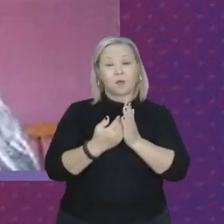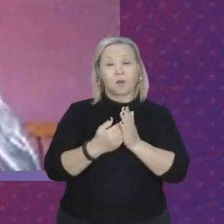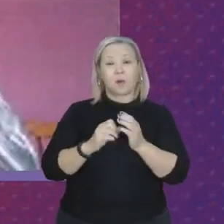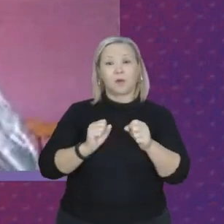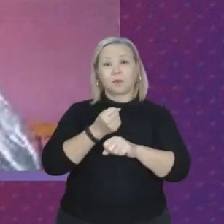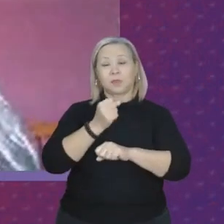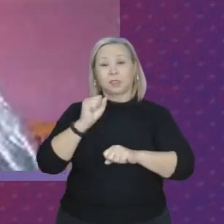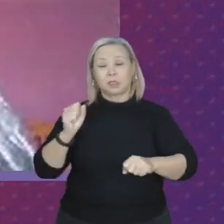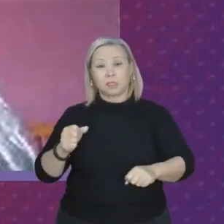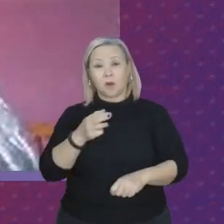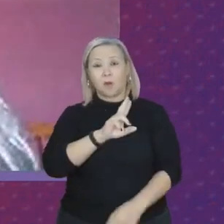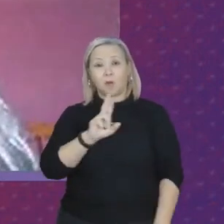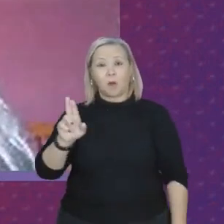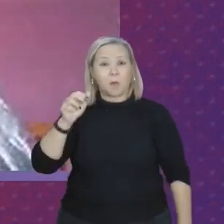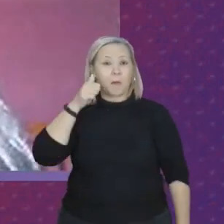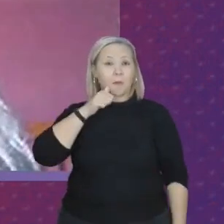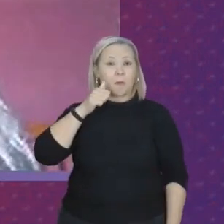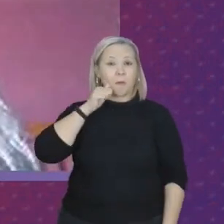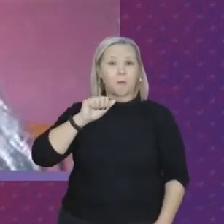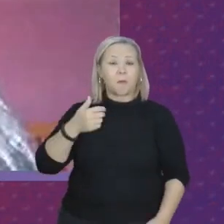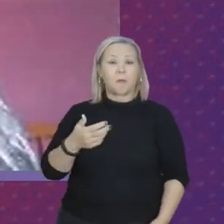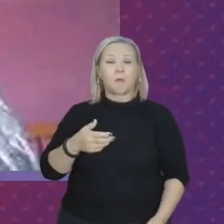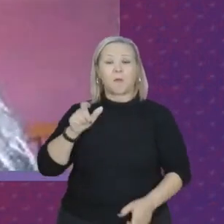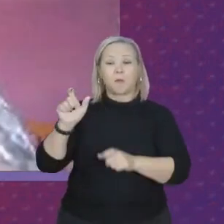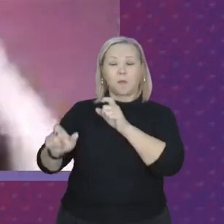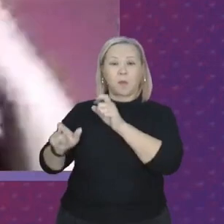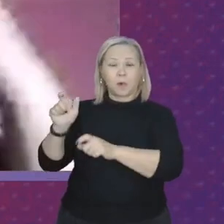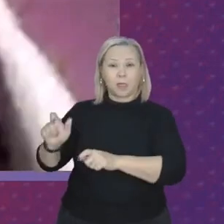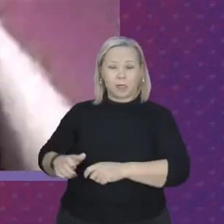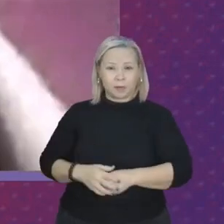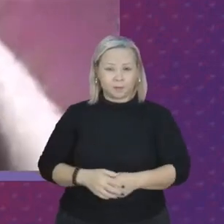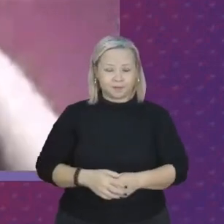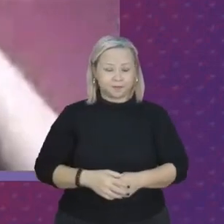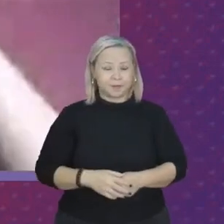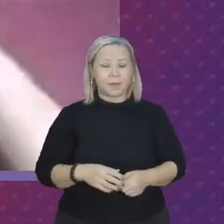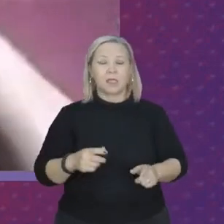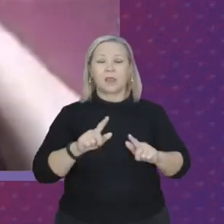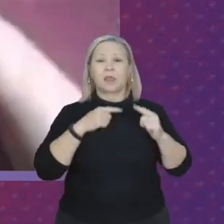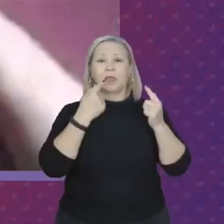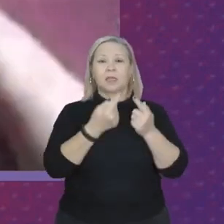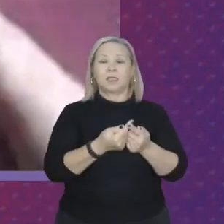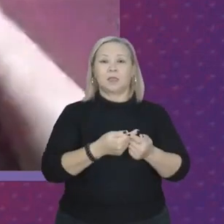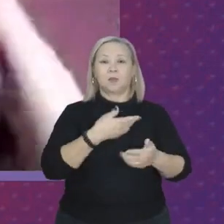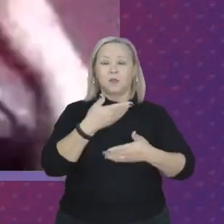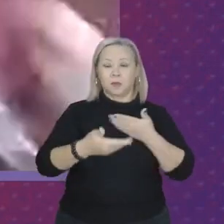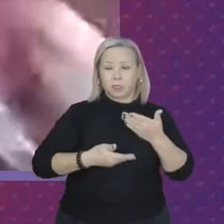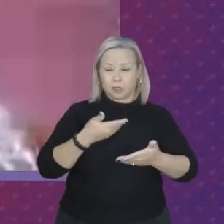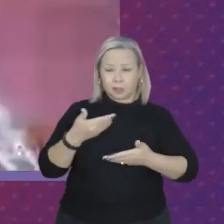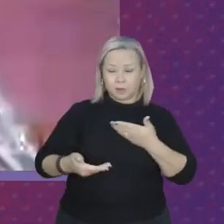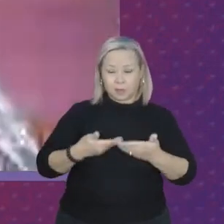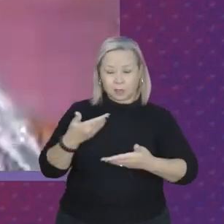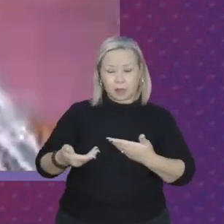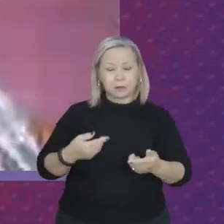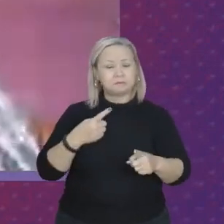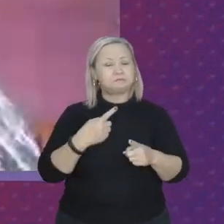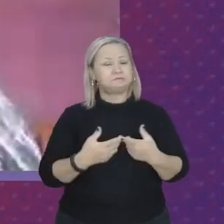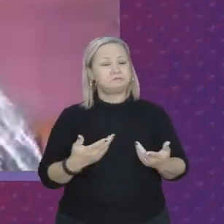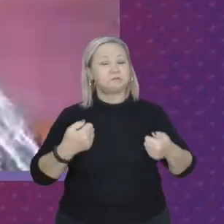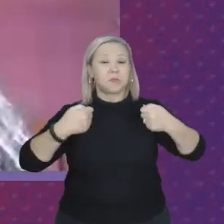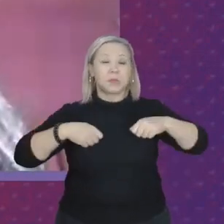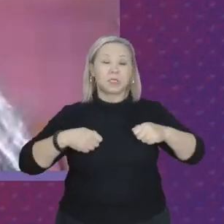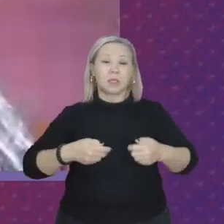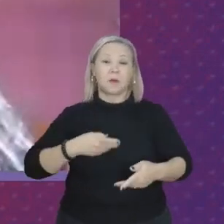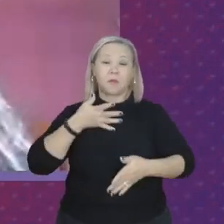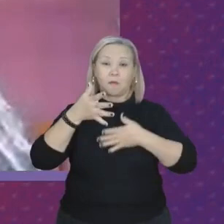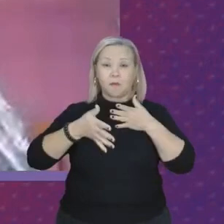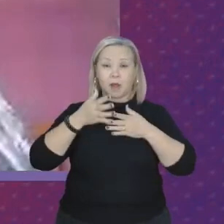Mulheril, mas esse grupo interdisciplinar, ele tinha um projeto chamado Por que Precisamos Falar de Violência. E aí eu